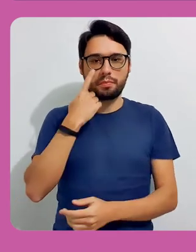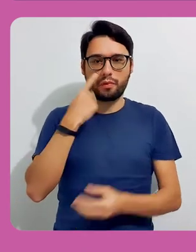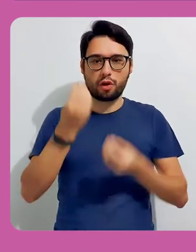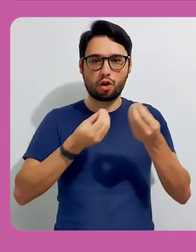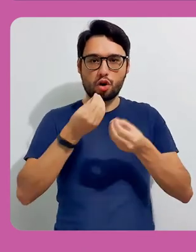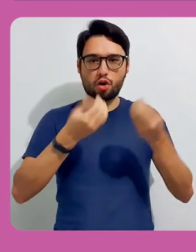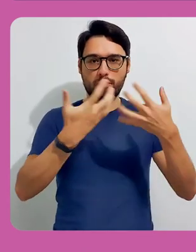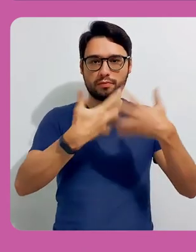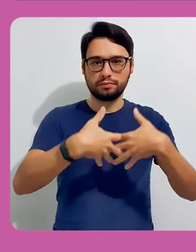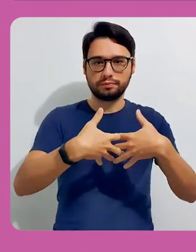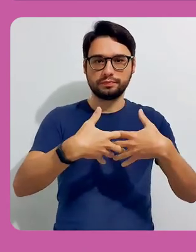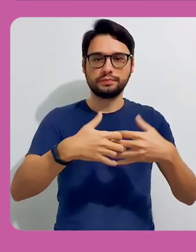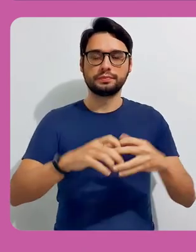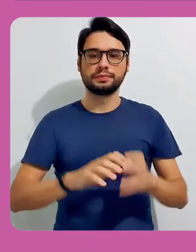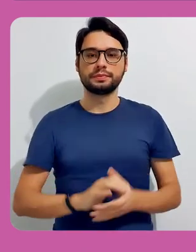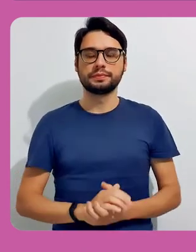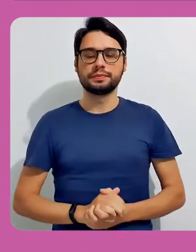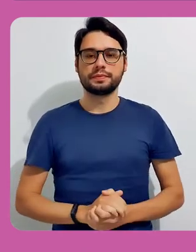catarina